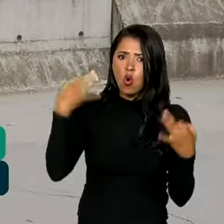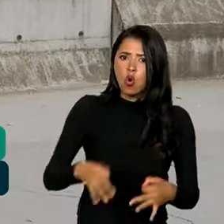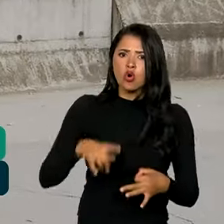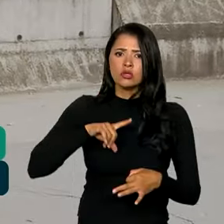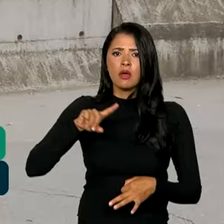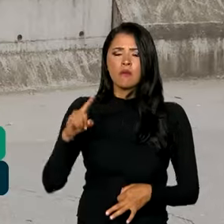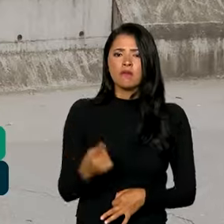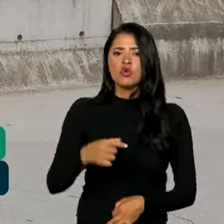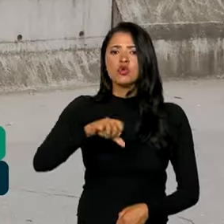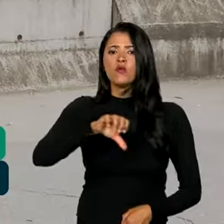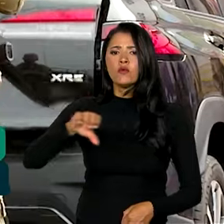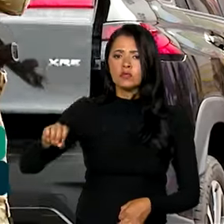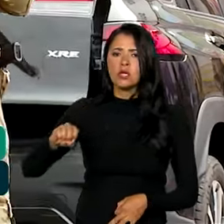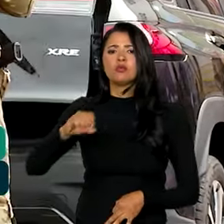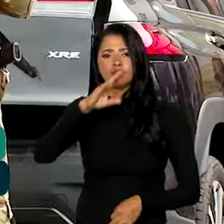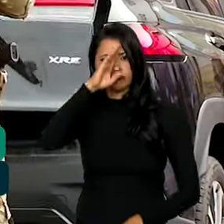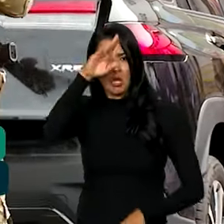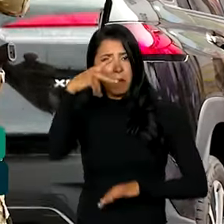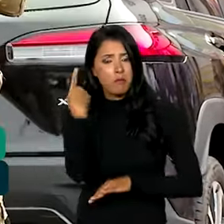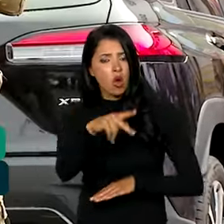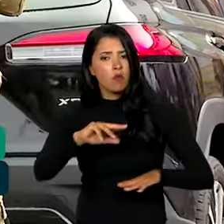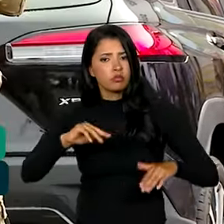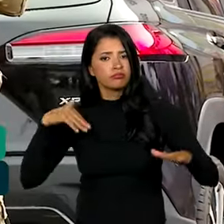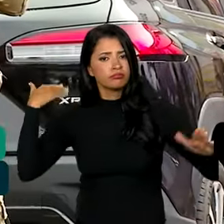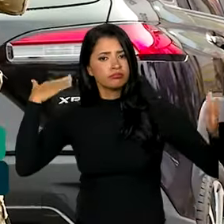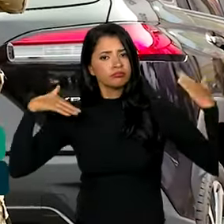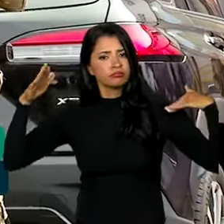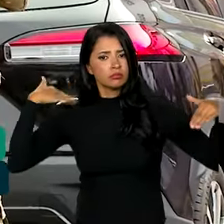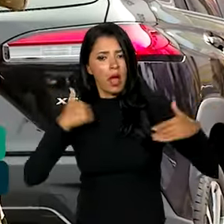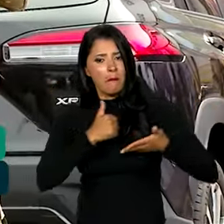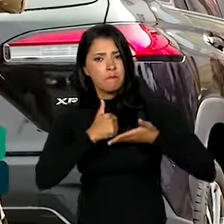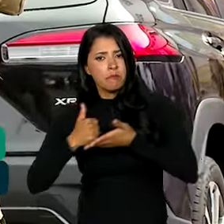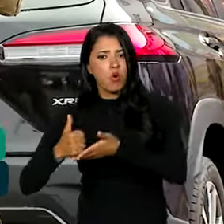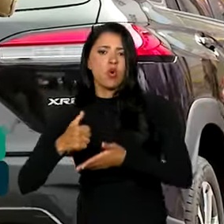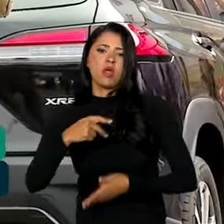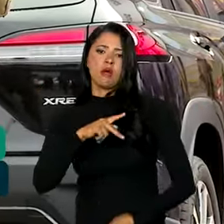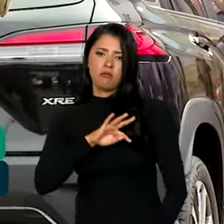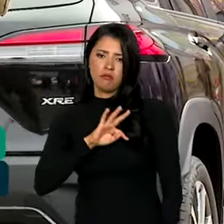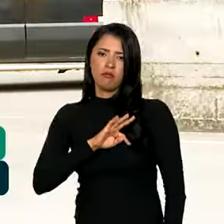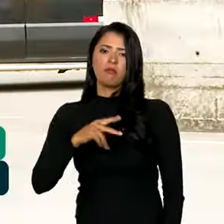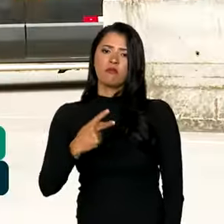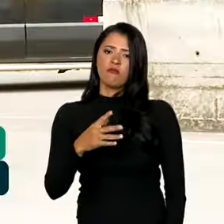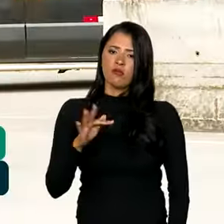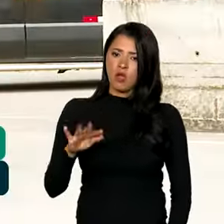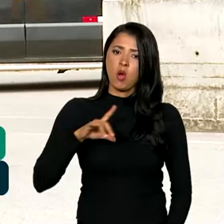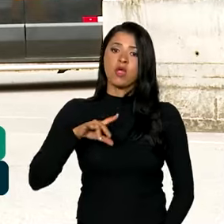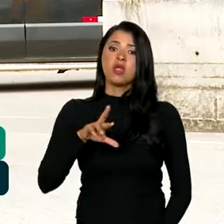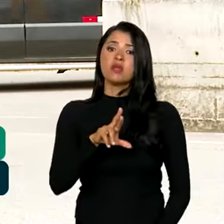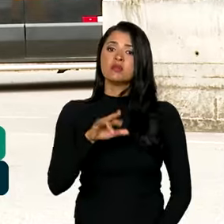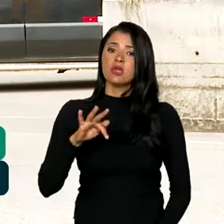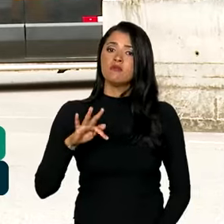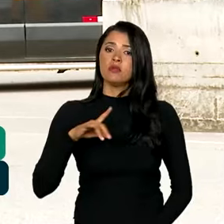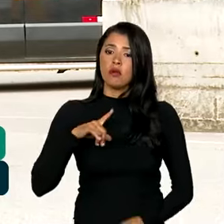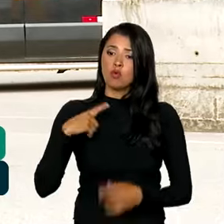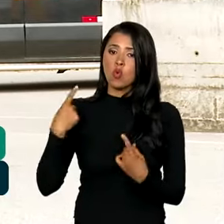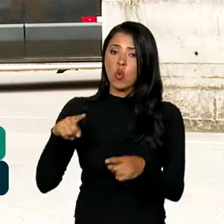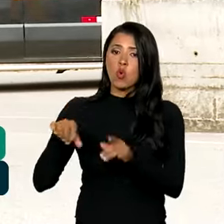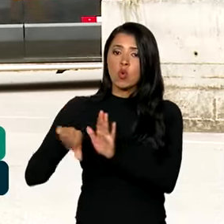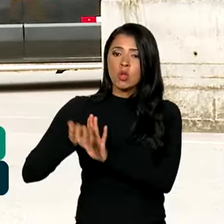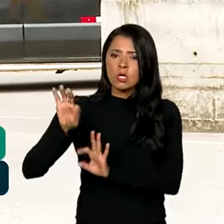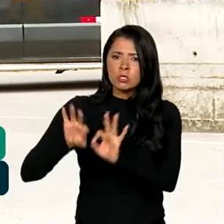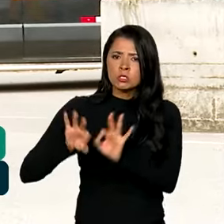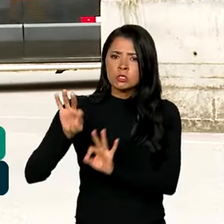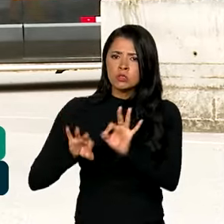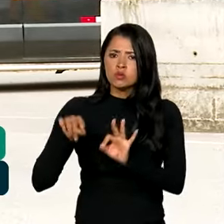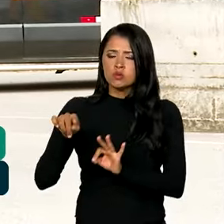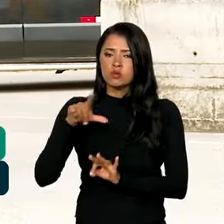1.900 militares da Marinha atuam em apoio à Polícia Federal e à Receita Federal no combate ao crime organizado.